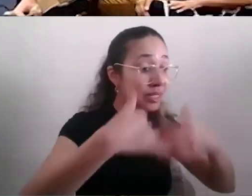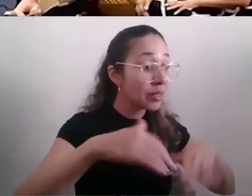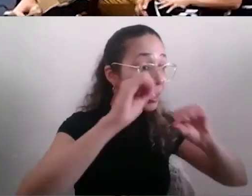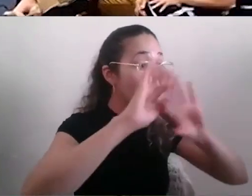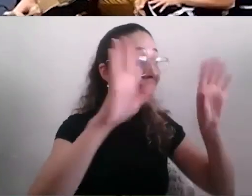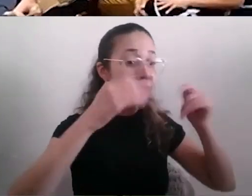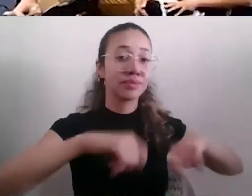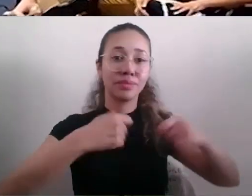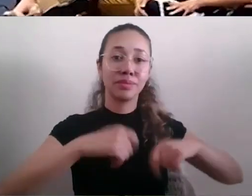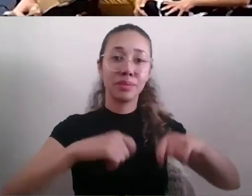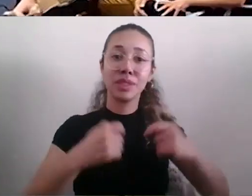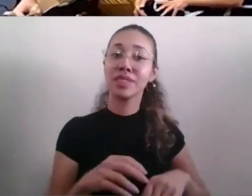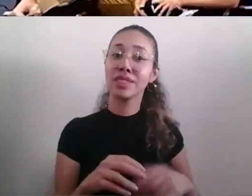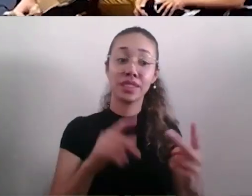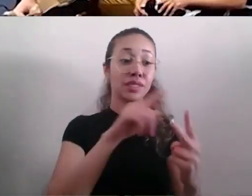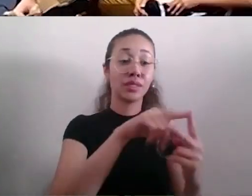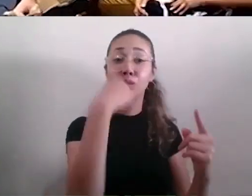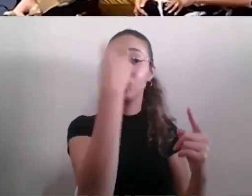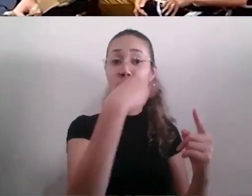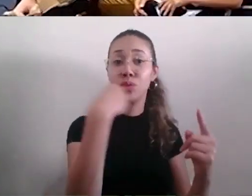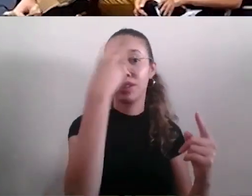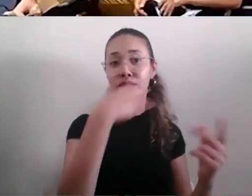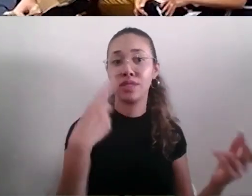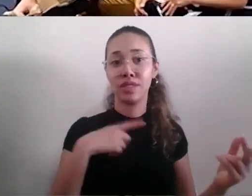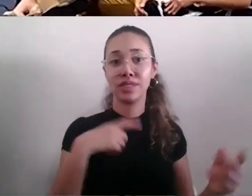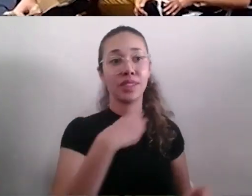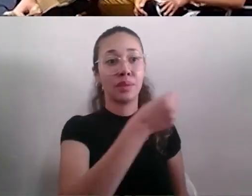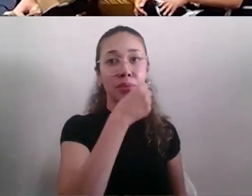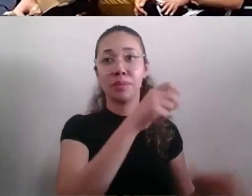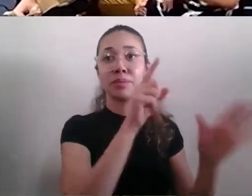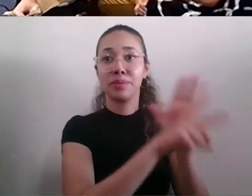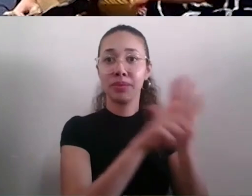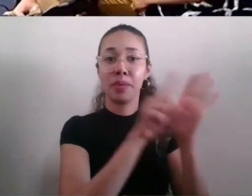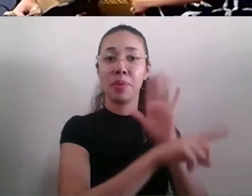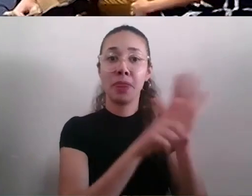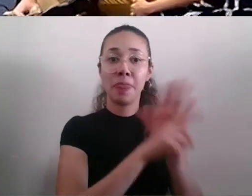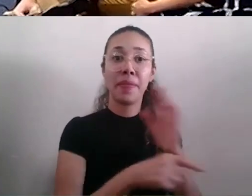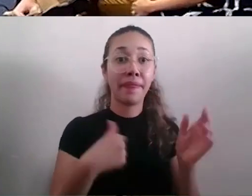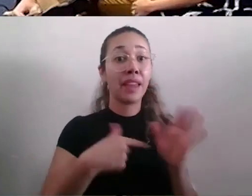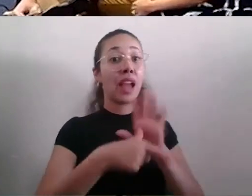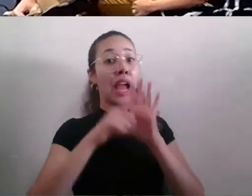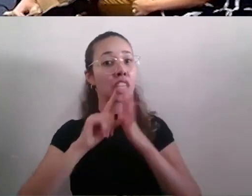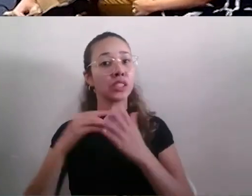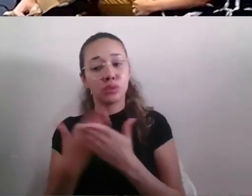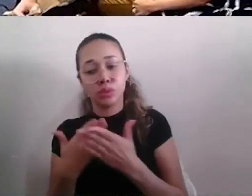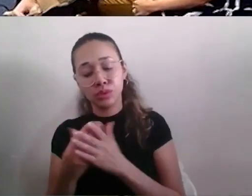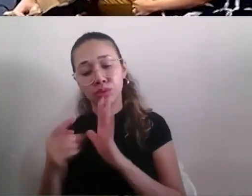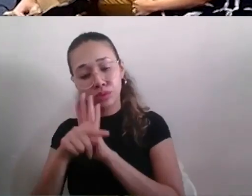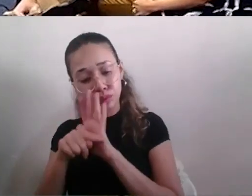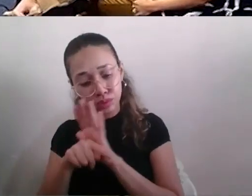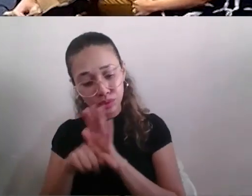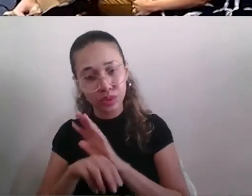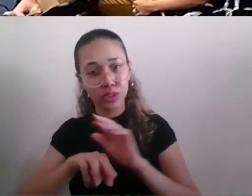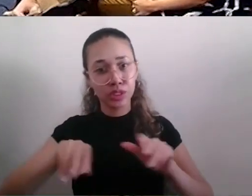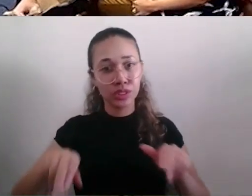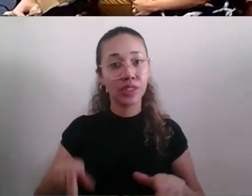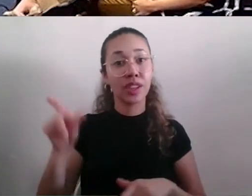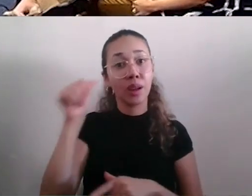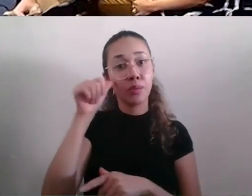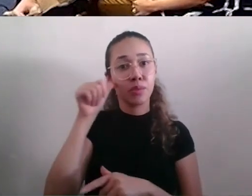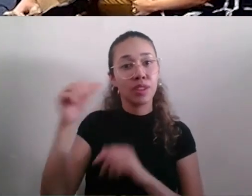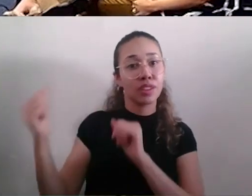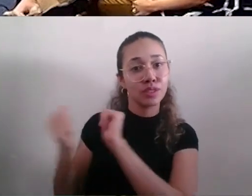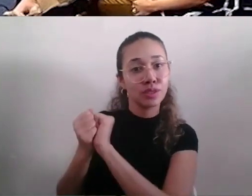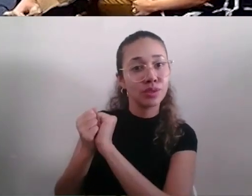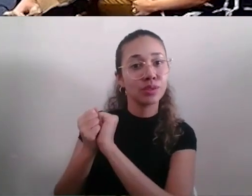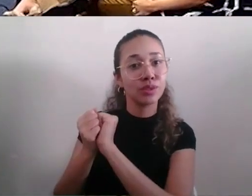assim, entrevistas de 2 horas, sabe, longas, profundas, sendo que eu tinha estudado tudo, eu tinha lido tudo, sabe, a Flora estava lá do meu lado, também tinha lido tudo, a Paulinha também,